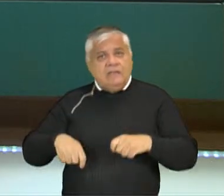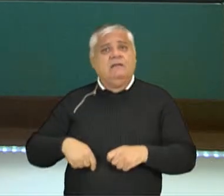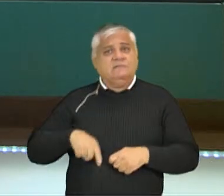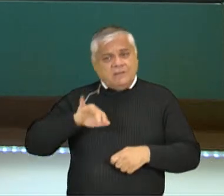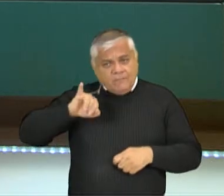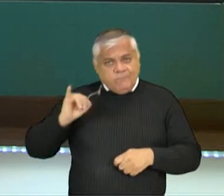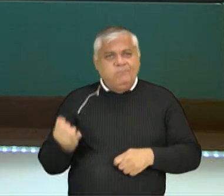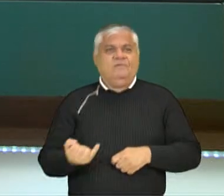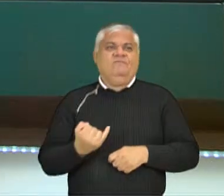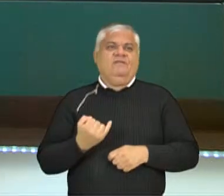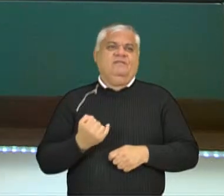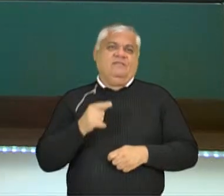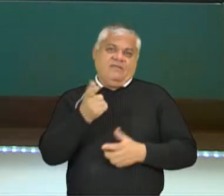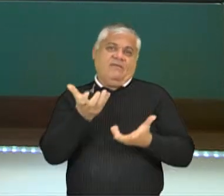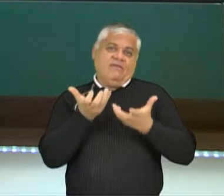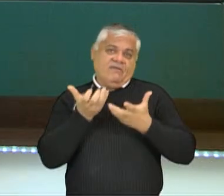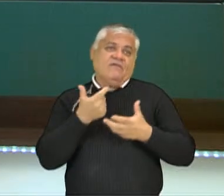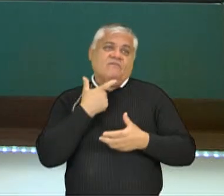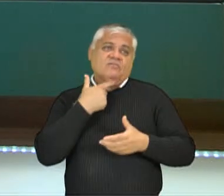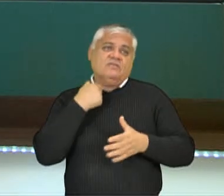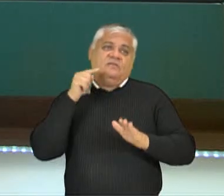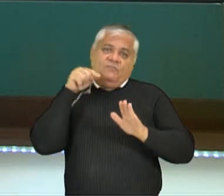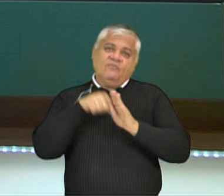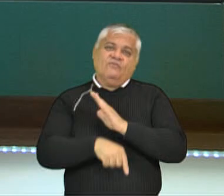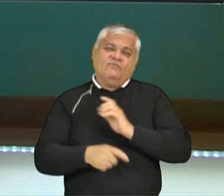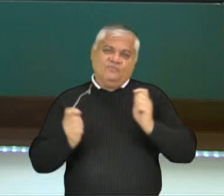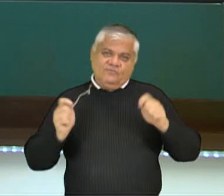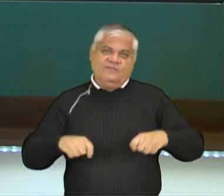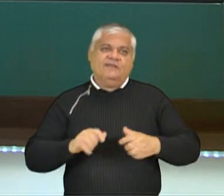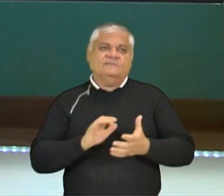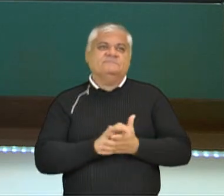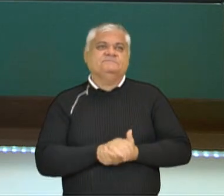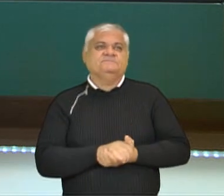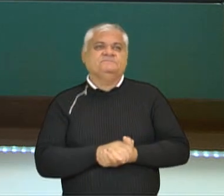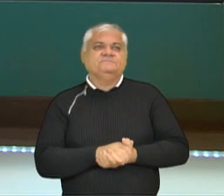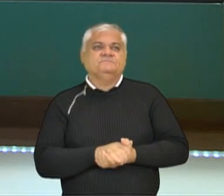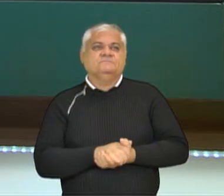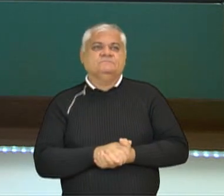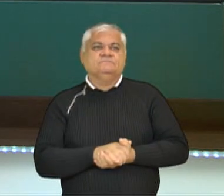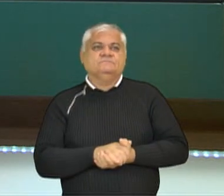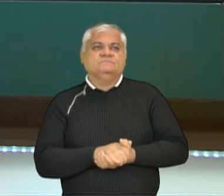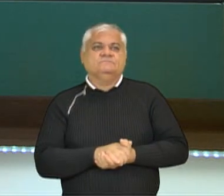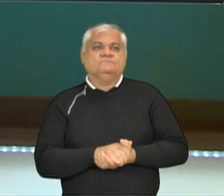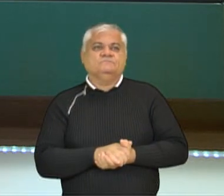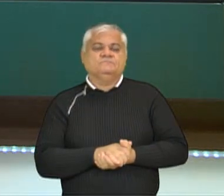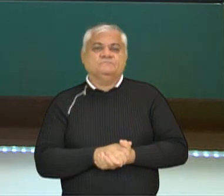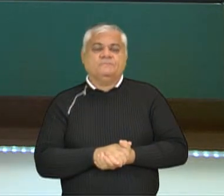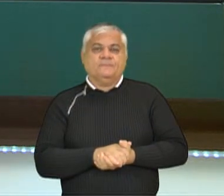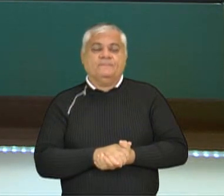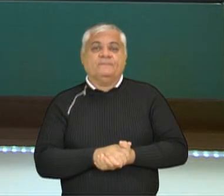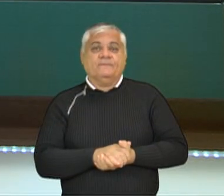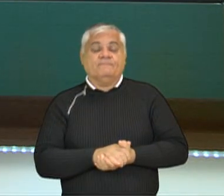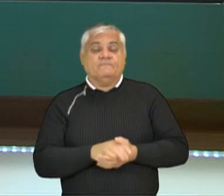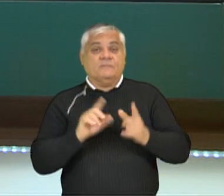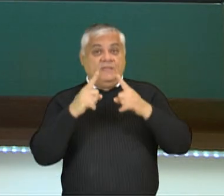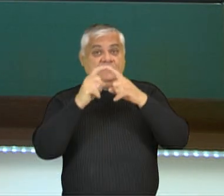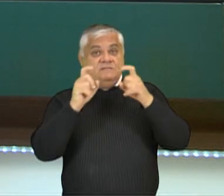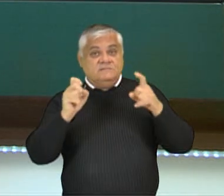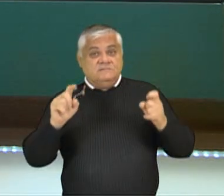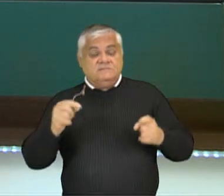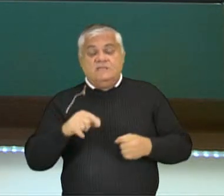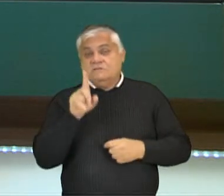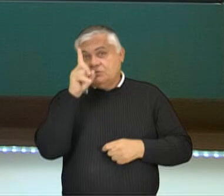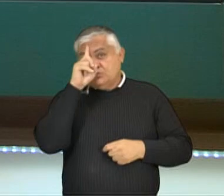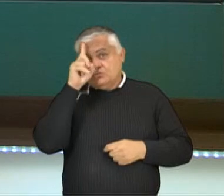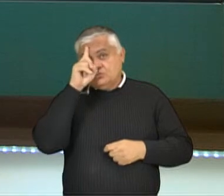para vocês, se quiserem se aprofundar um pouquinho mais com relação a esses temas. Aqui a ciência do cotidiano e a ciência dos esportes,